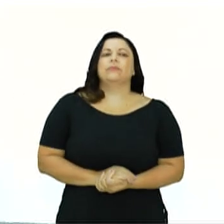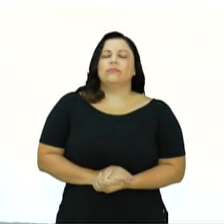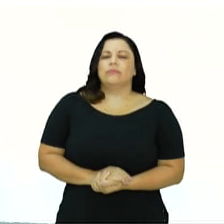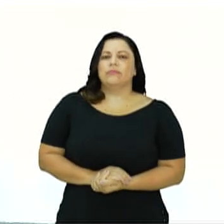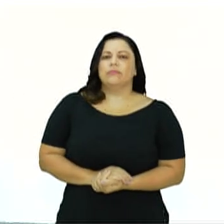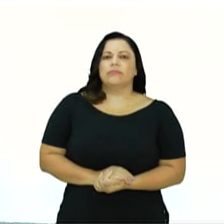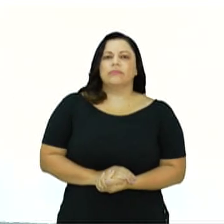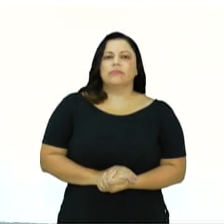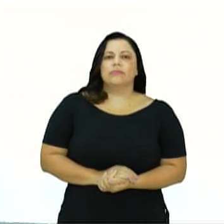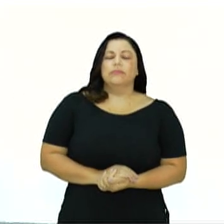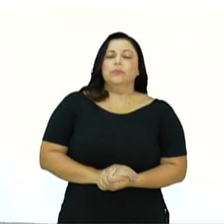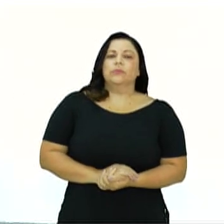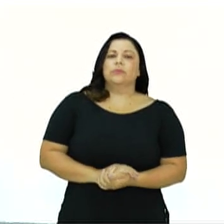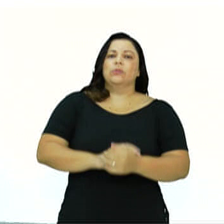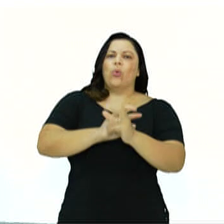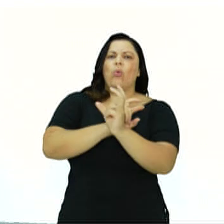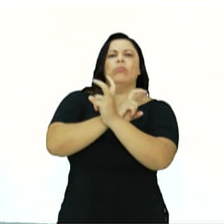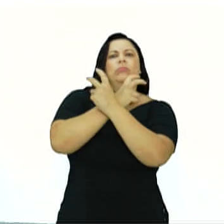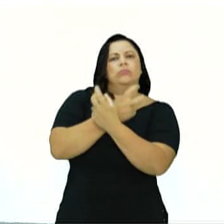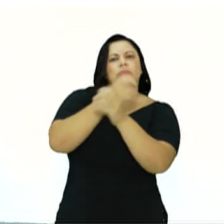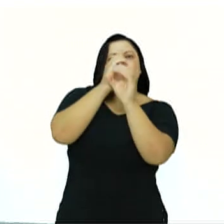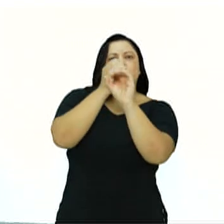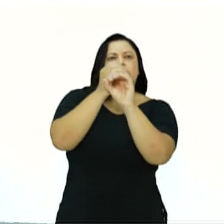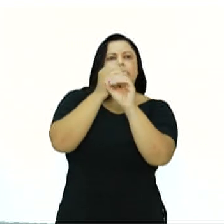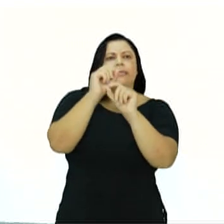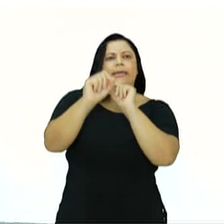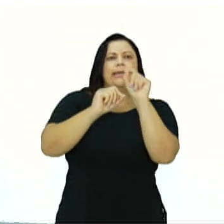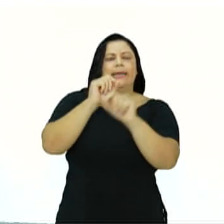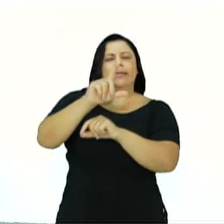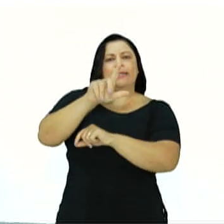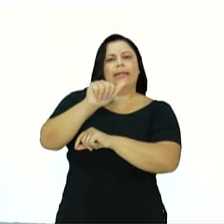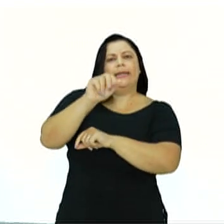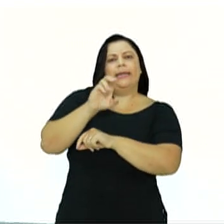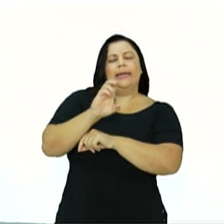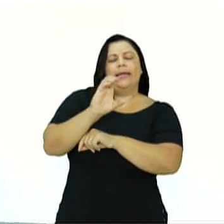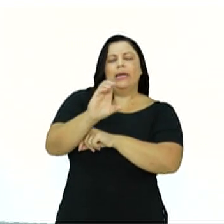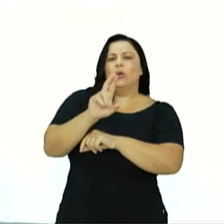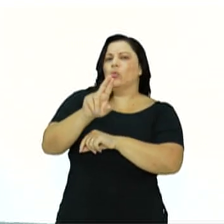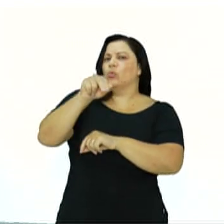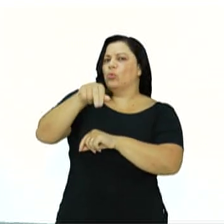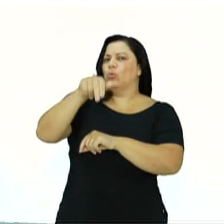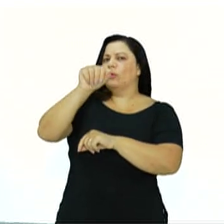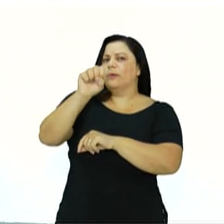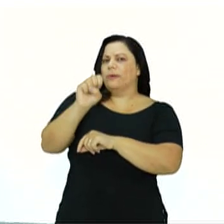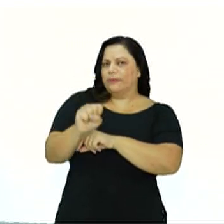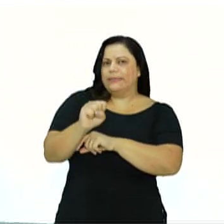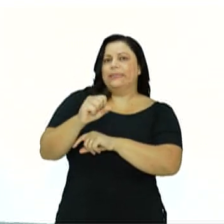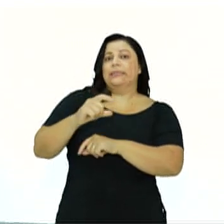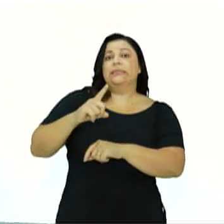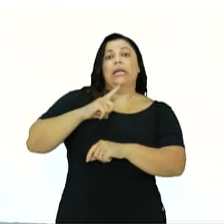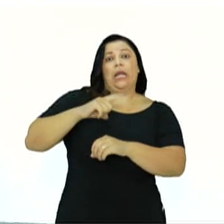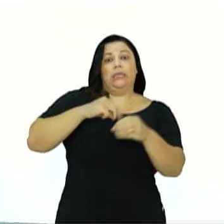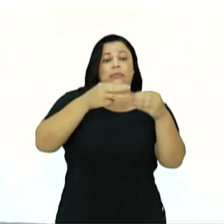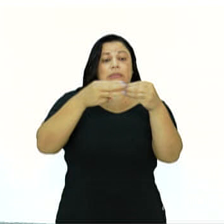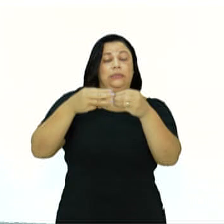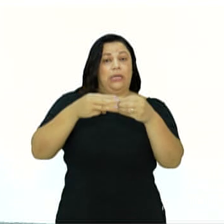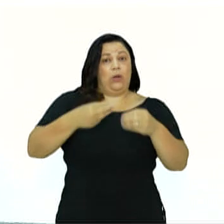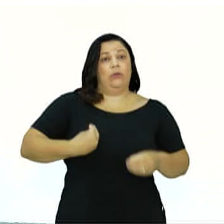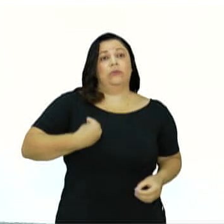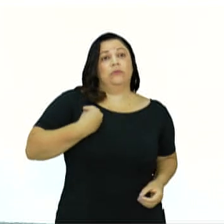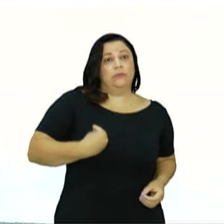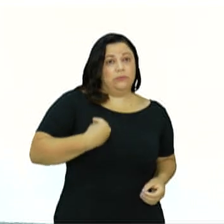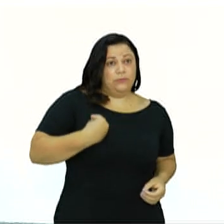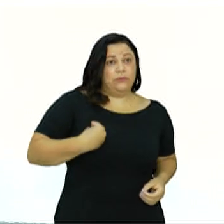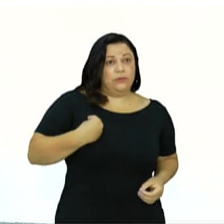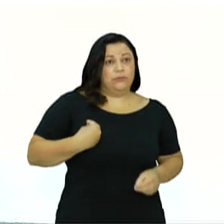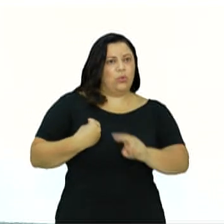ósseo, alojadas nas lacunas, existem células vivas chamadas de osteócitos, né? Essa vai ser a